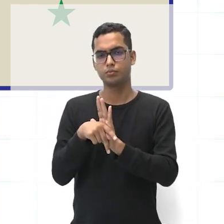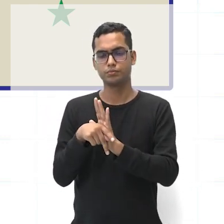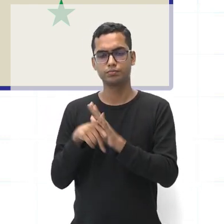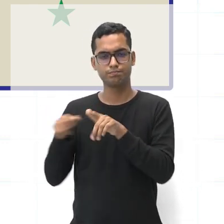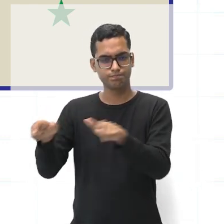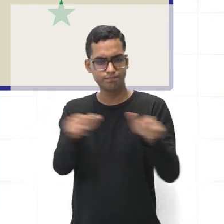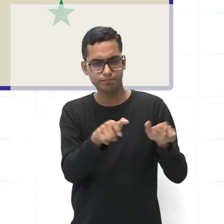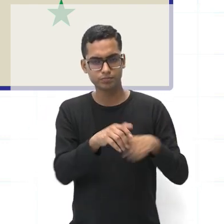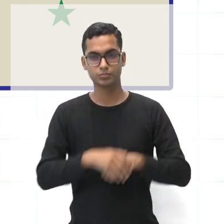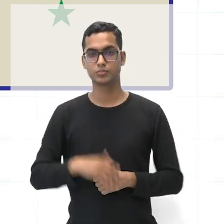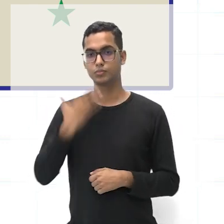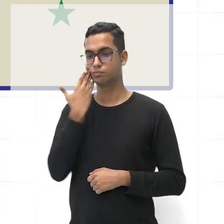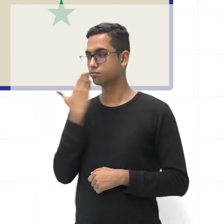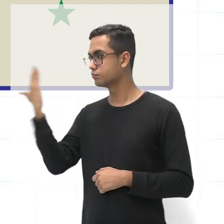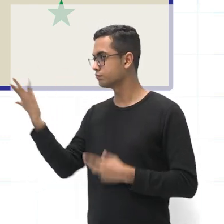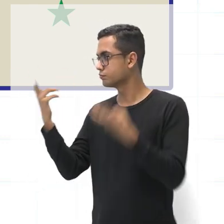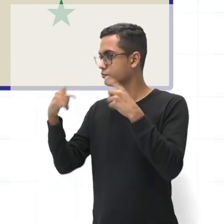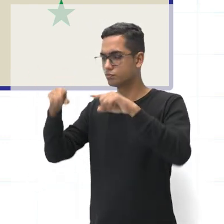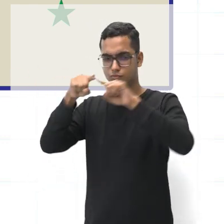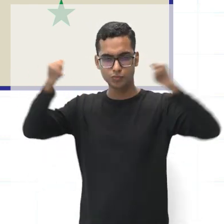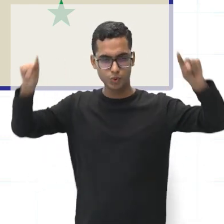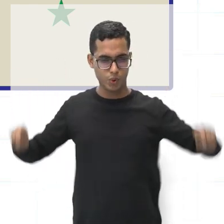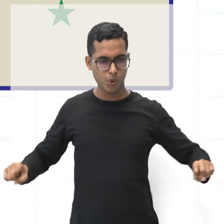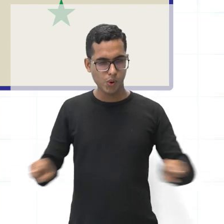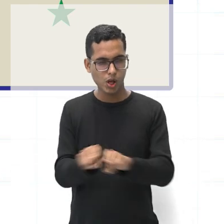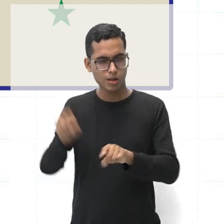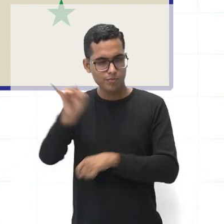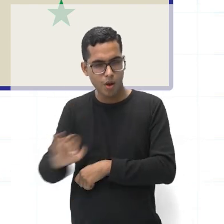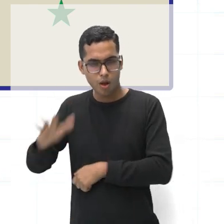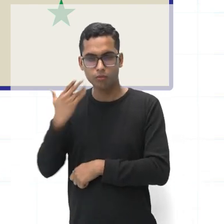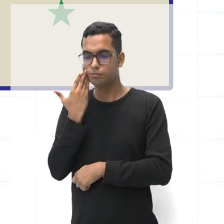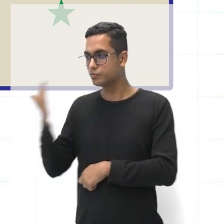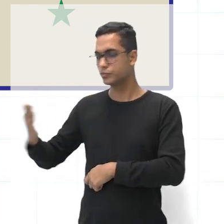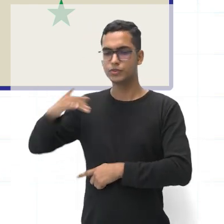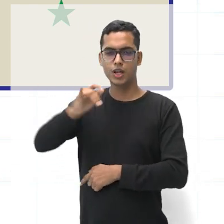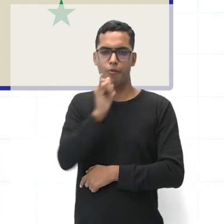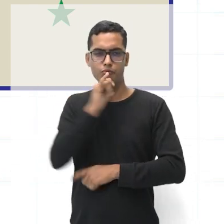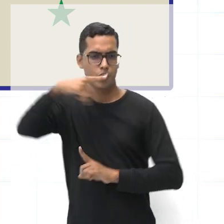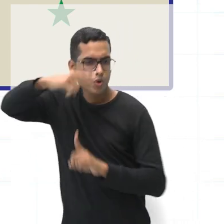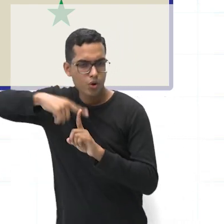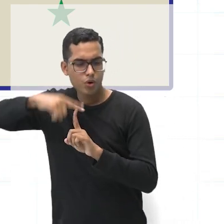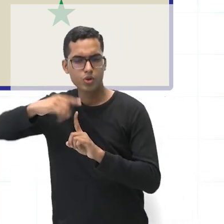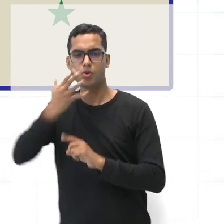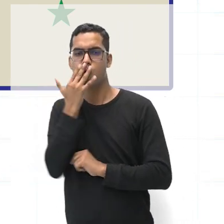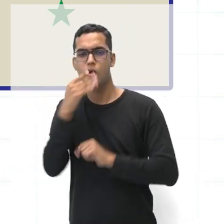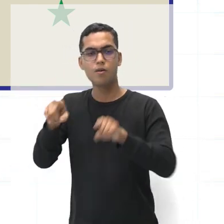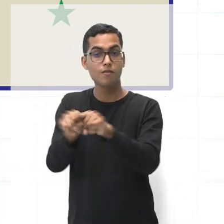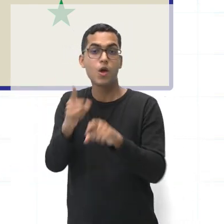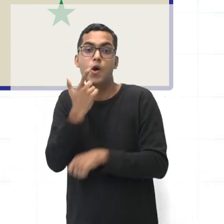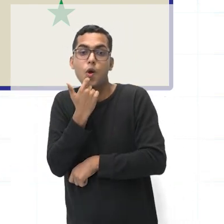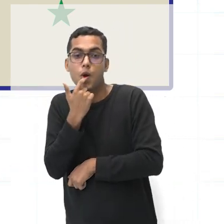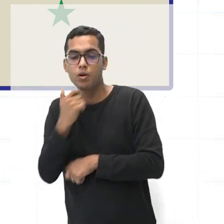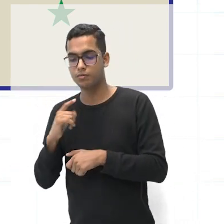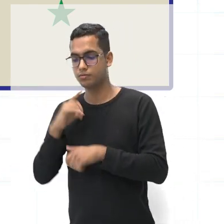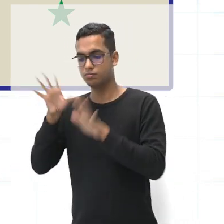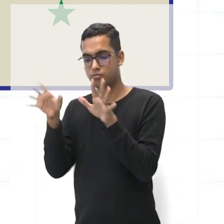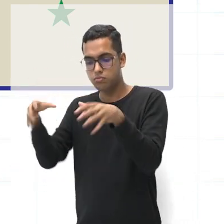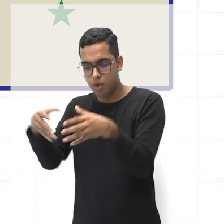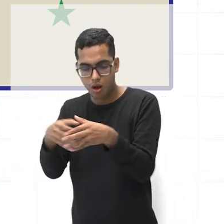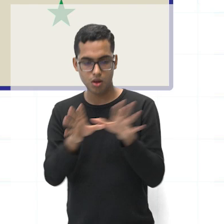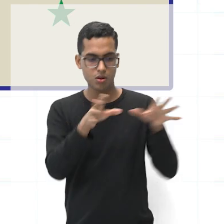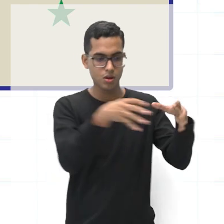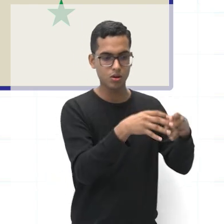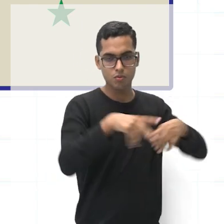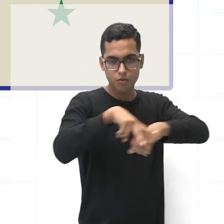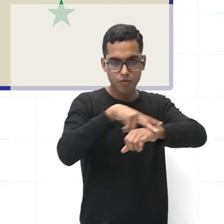bandeiras posicionadas nas extremidades, e aí o time vermelho, né, como vocês podem ver, ele vai tentar roubar ali a bandeira do time